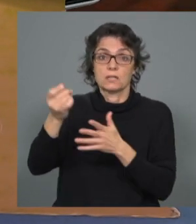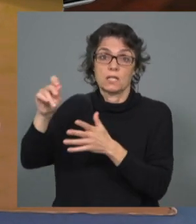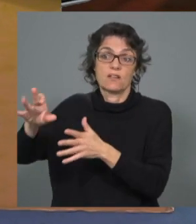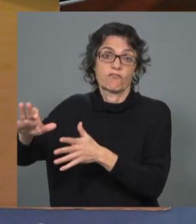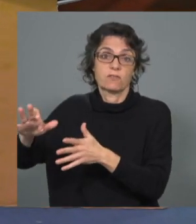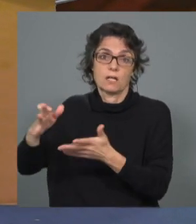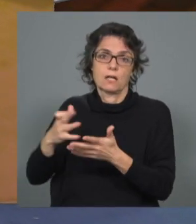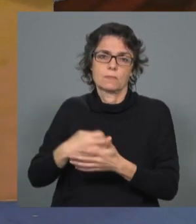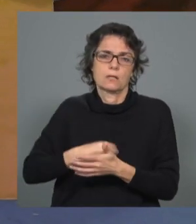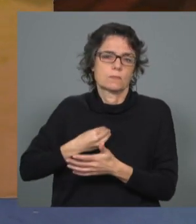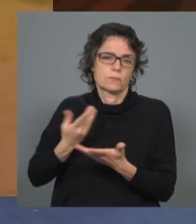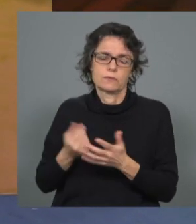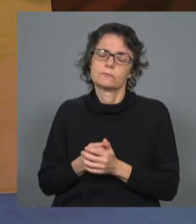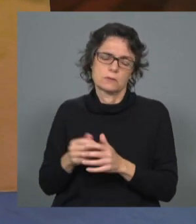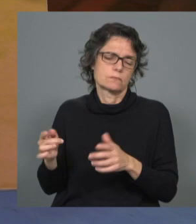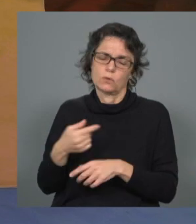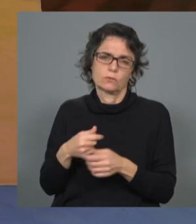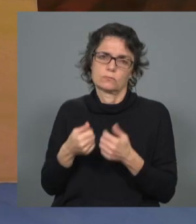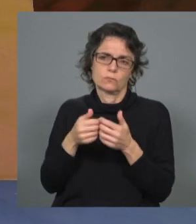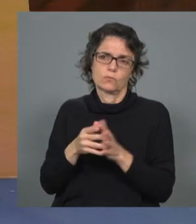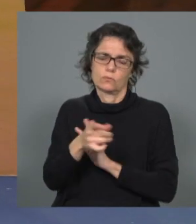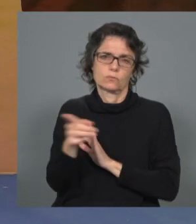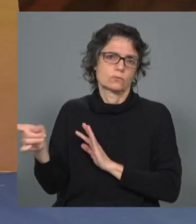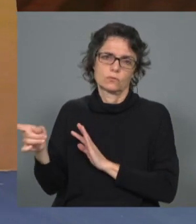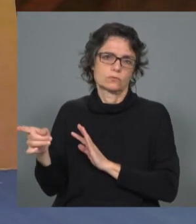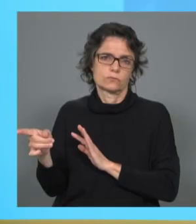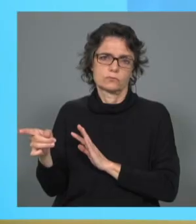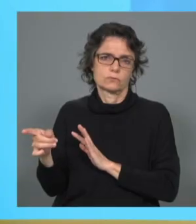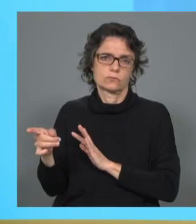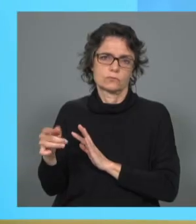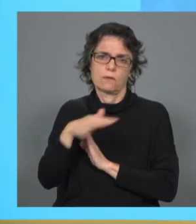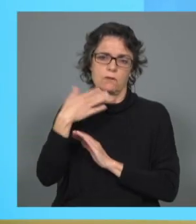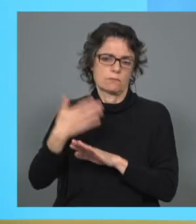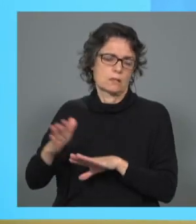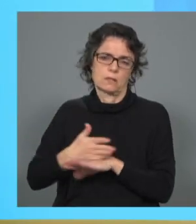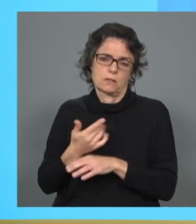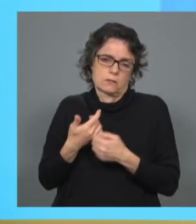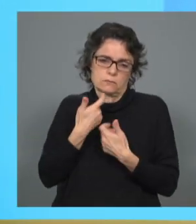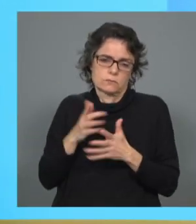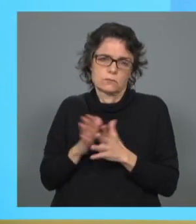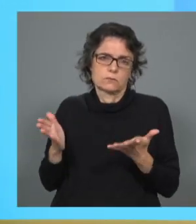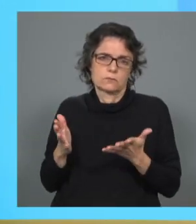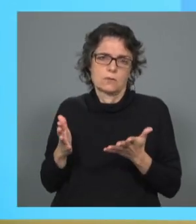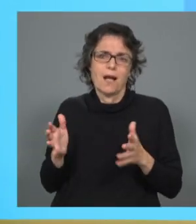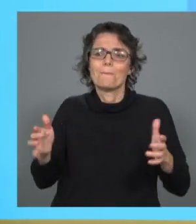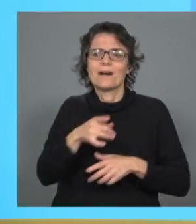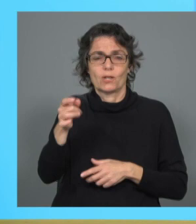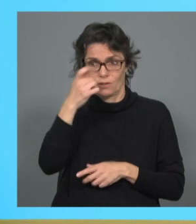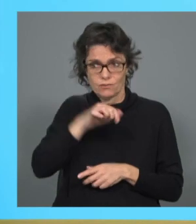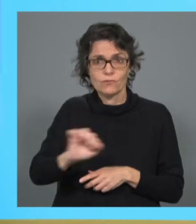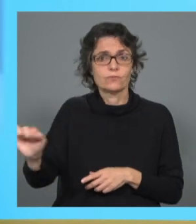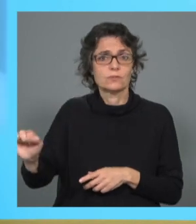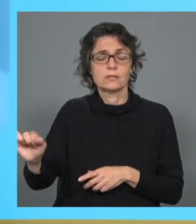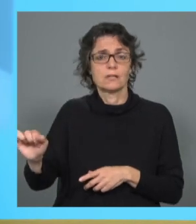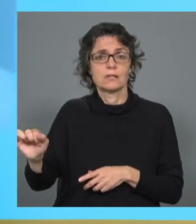Sim, praticamente todos. Pronto. Histórias, muitas dessas histórias nós só as soubemos praticamente